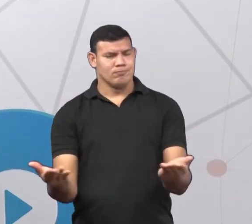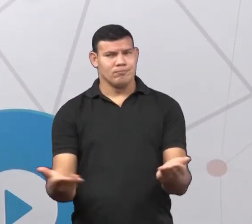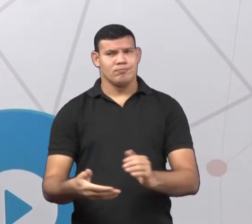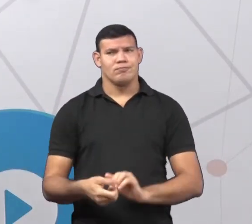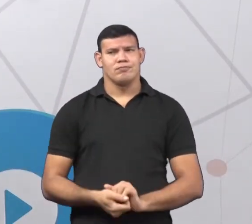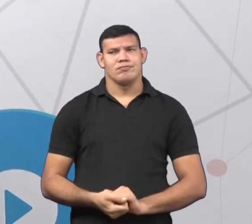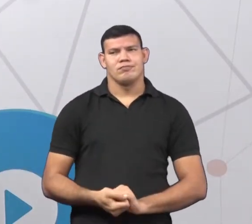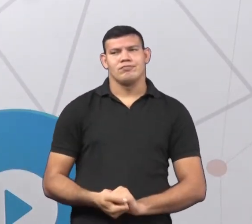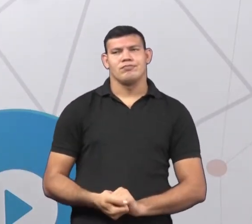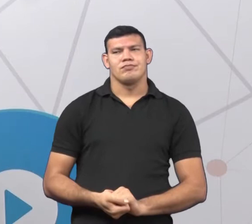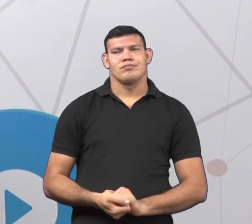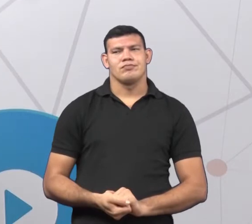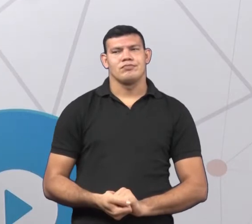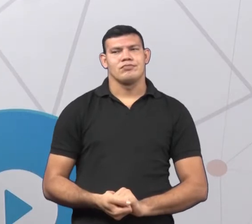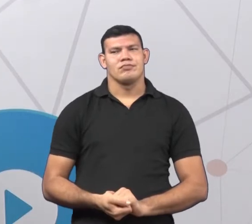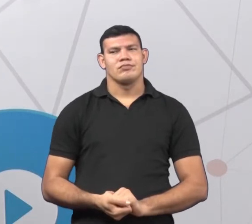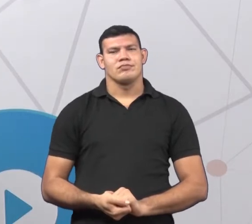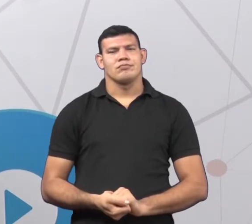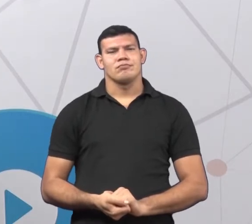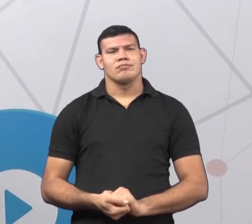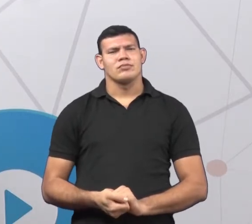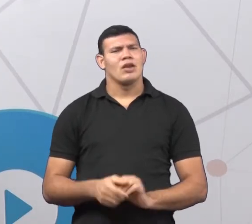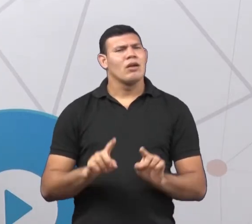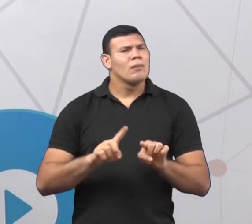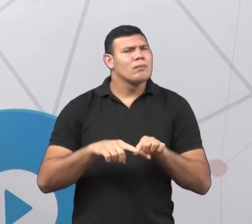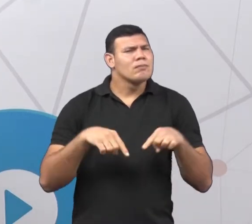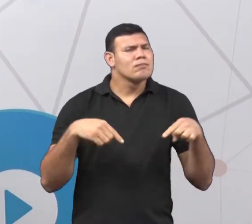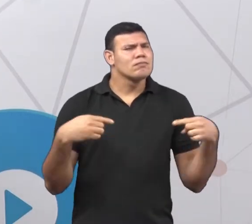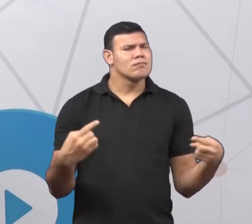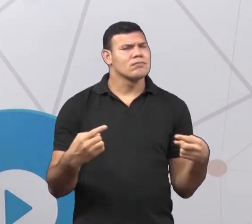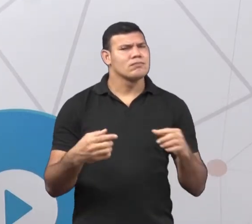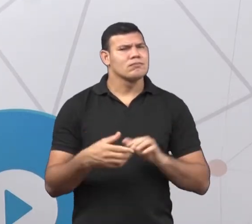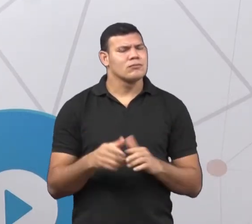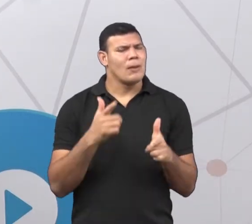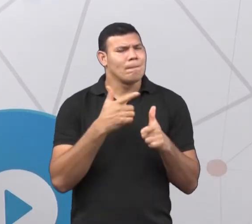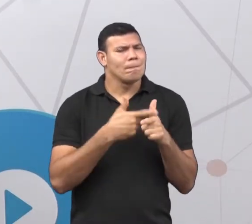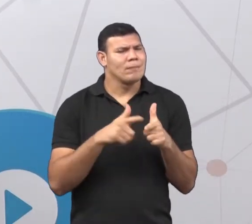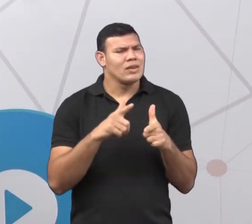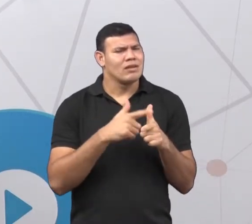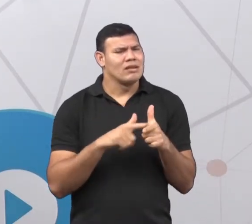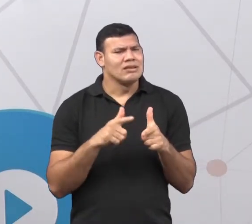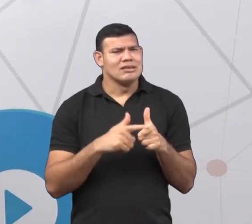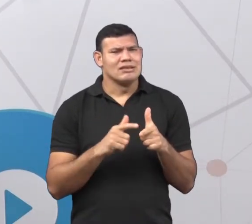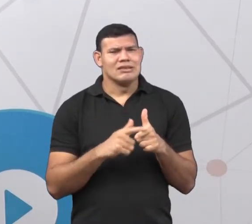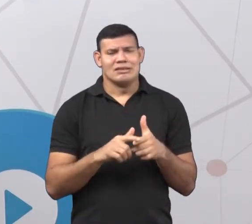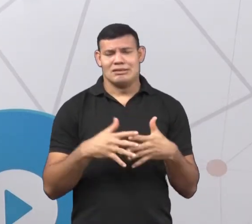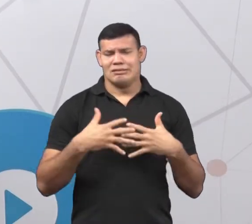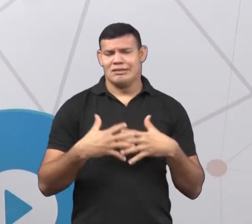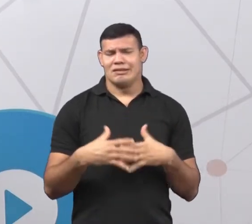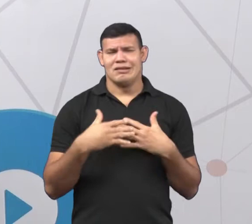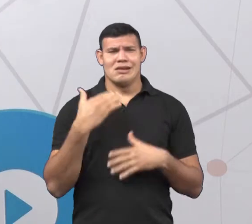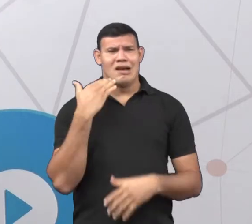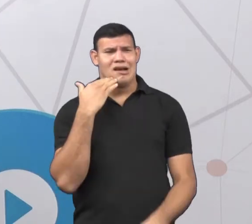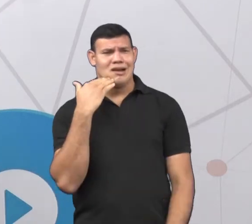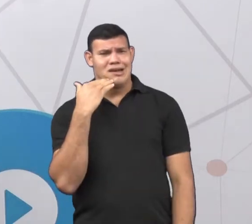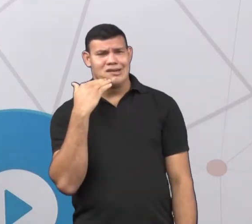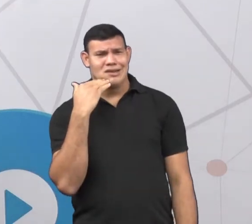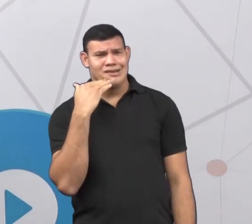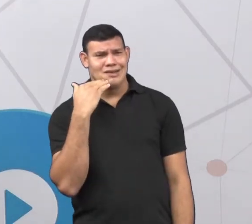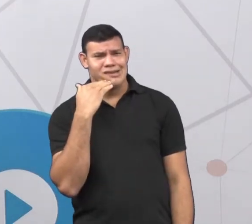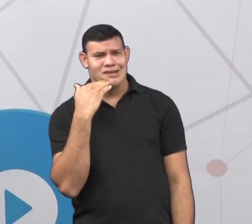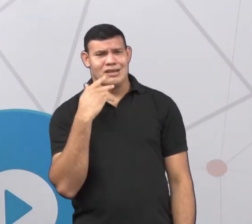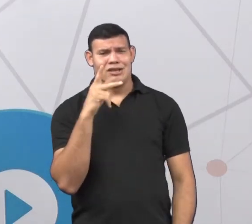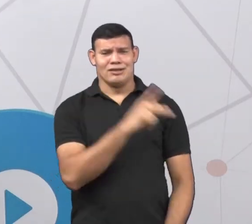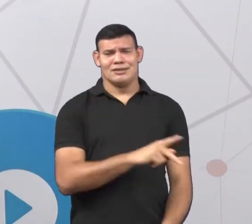certo? Só que tem um pequeno problema, professor. Às vezes eu não entendo nada do assunto. E o professor me